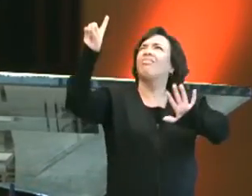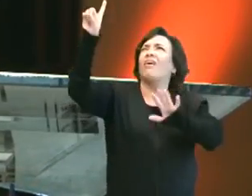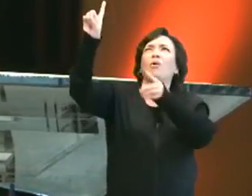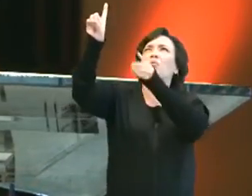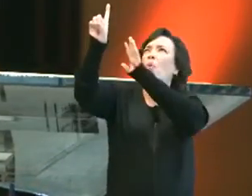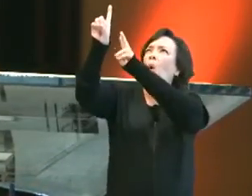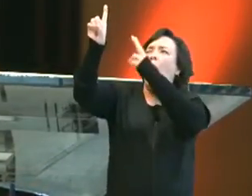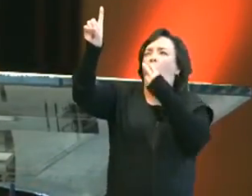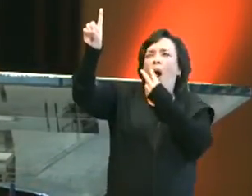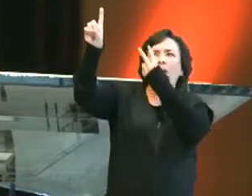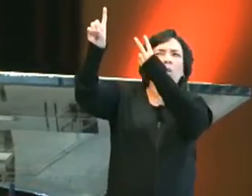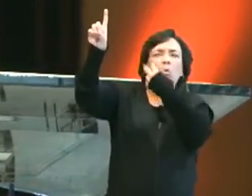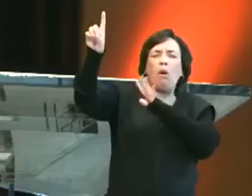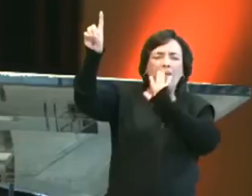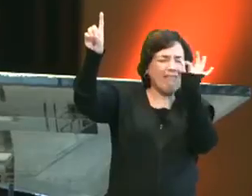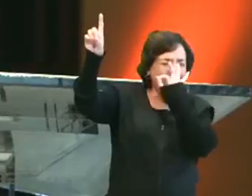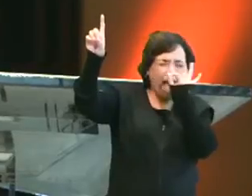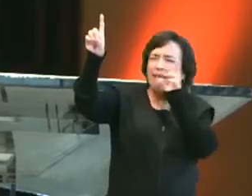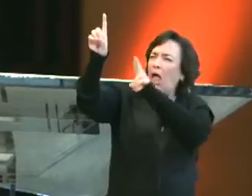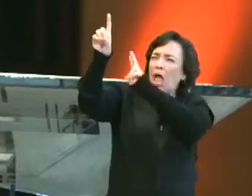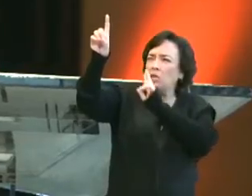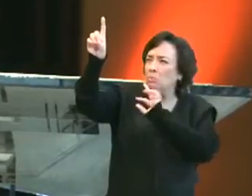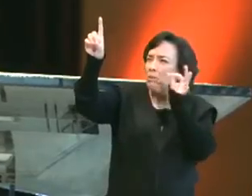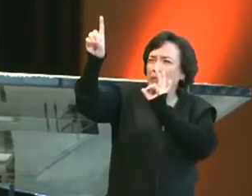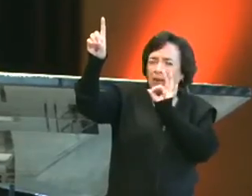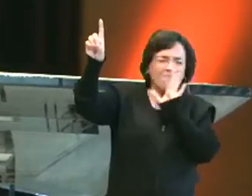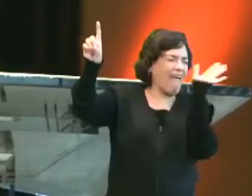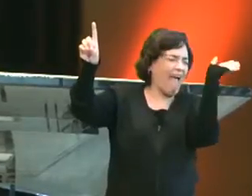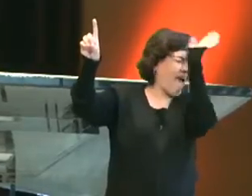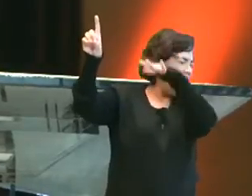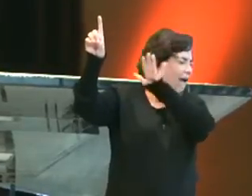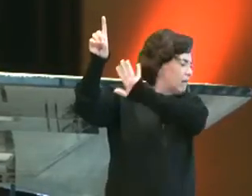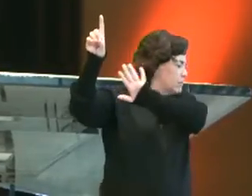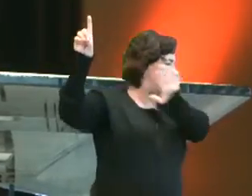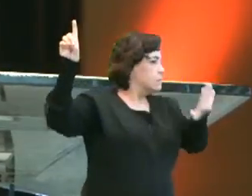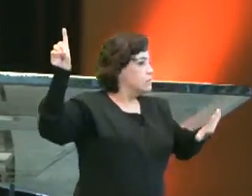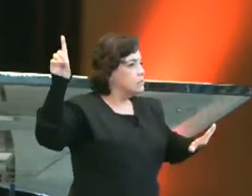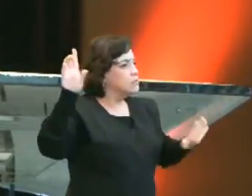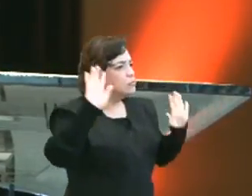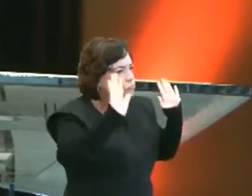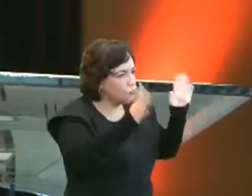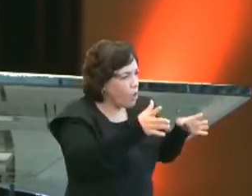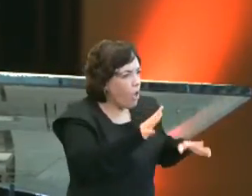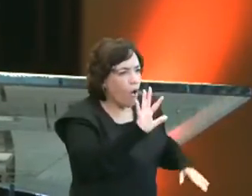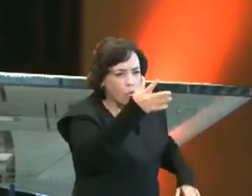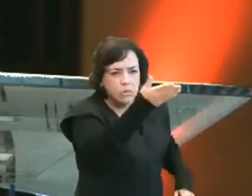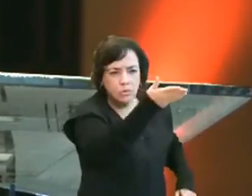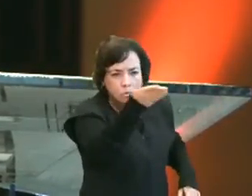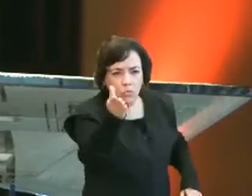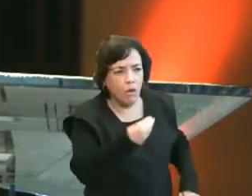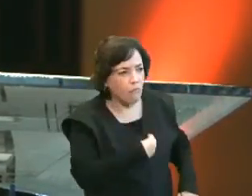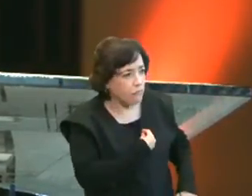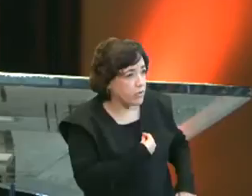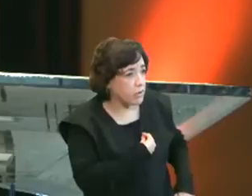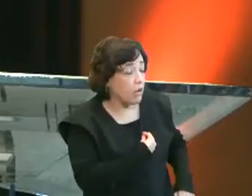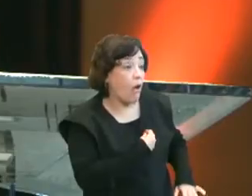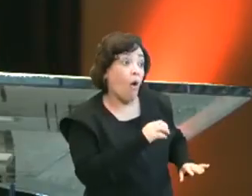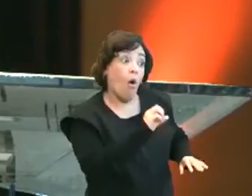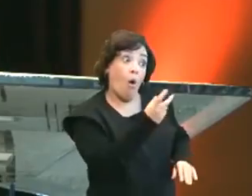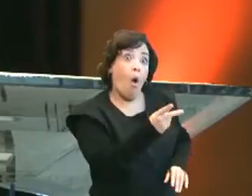Talvez diante da frustração de alguém que te insiste em ferir,